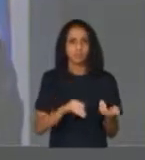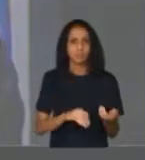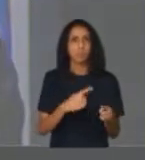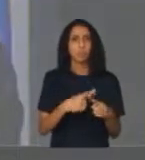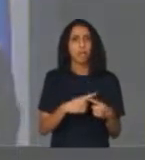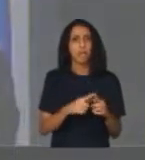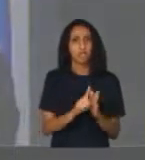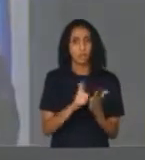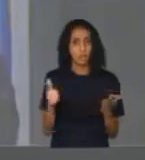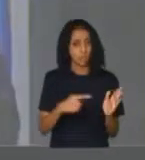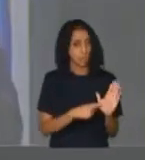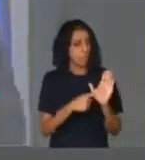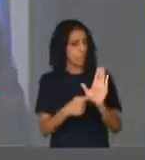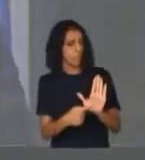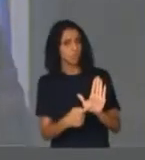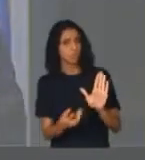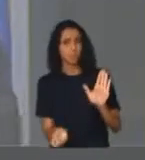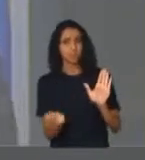dos jornais